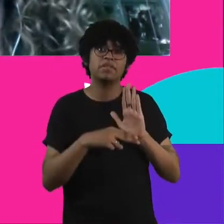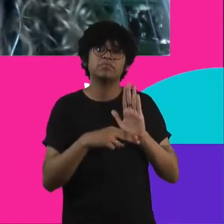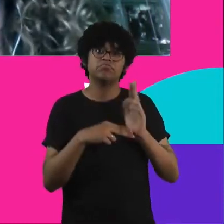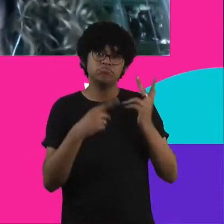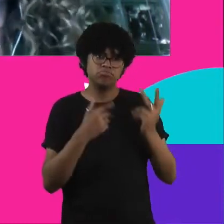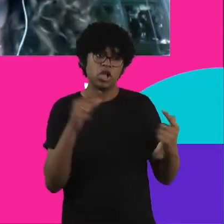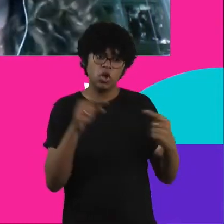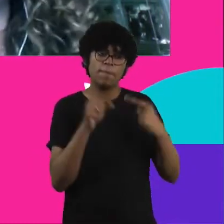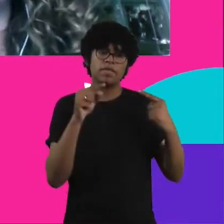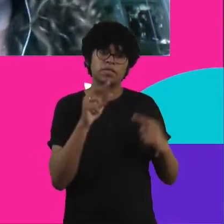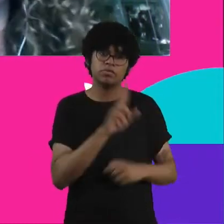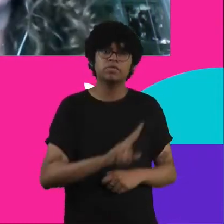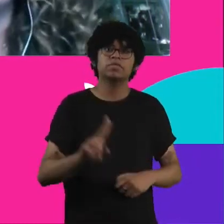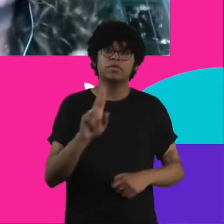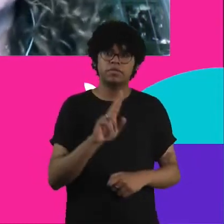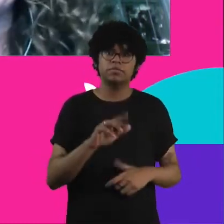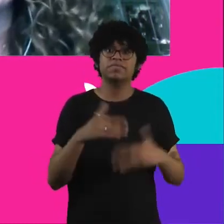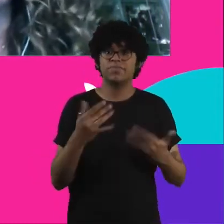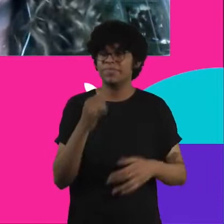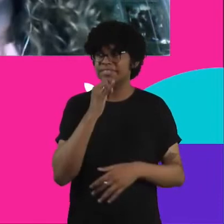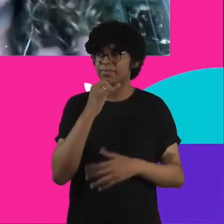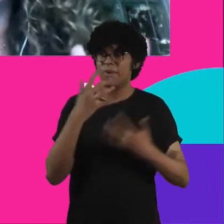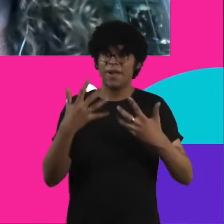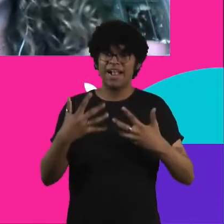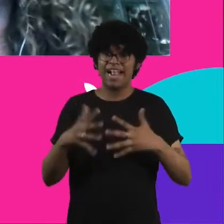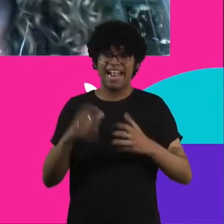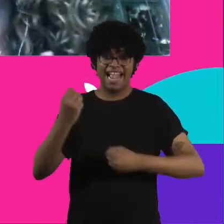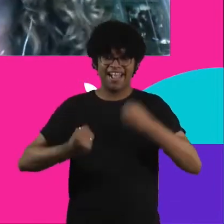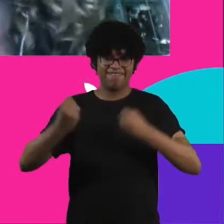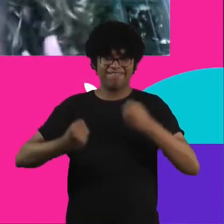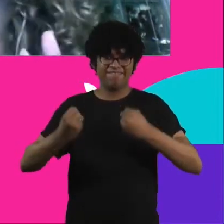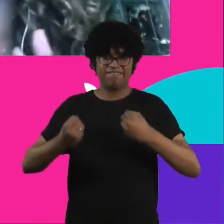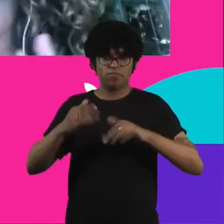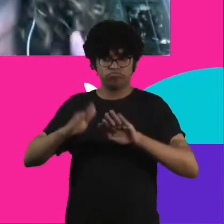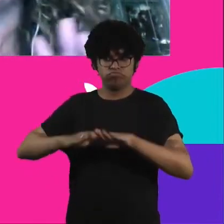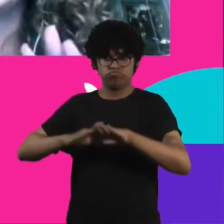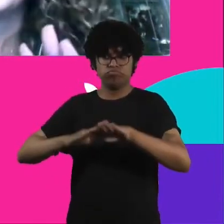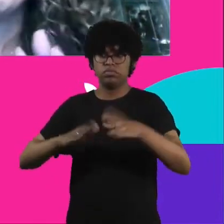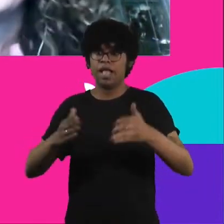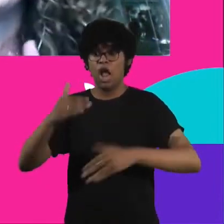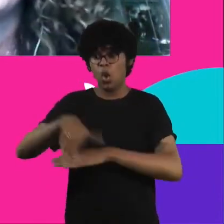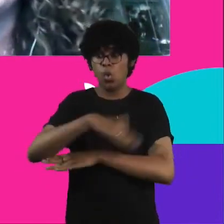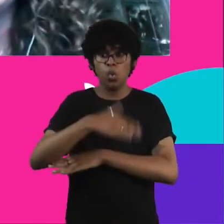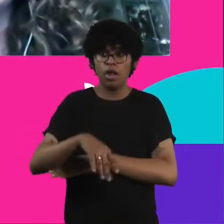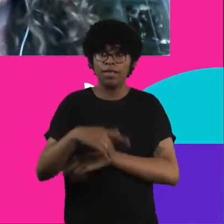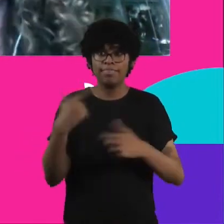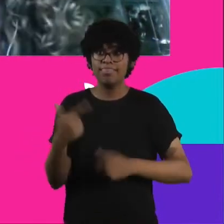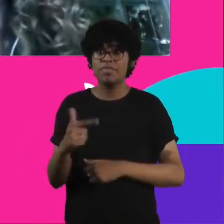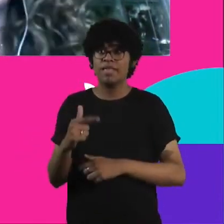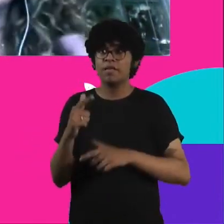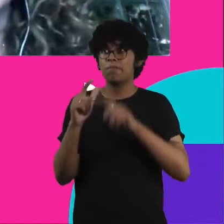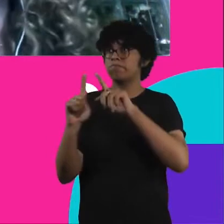se a gente for pensar, por exemplo, quando surgiram os carros, né? Os primeiros carros, né, as ruas, elas não estavam sinalizadas para isso, né? A gente não